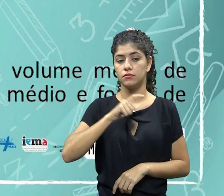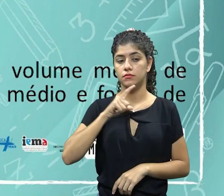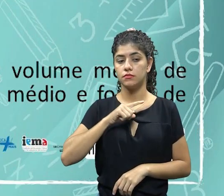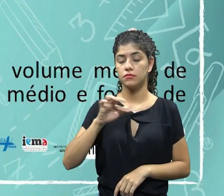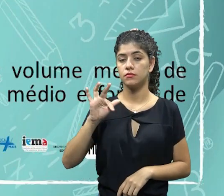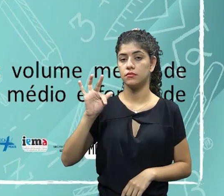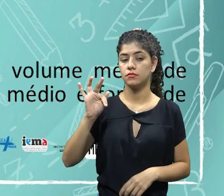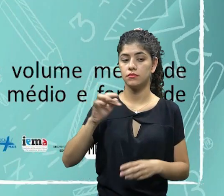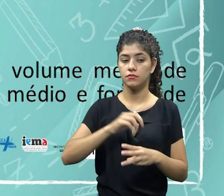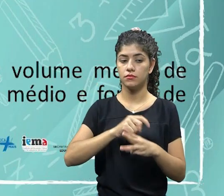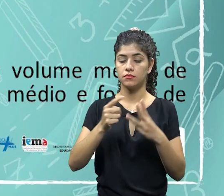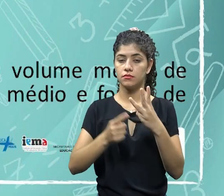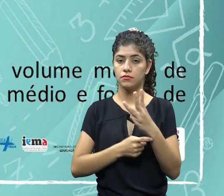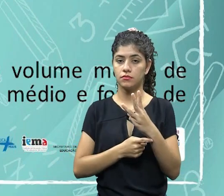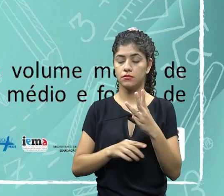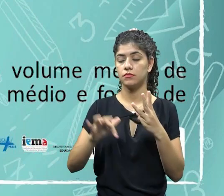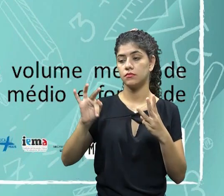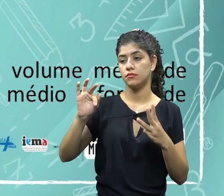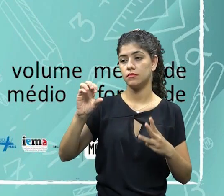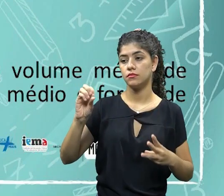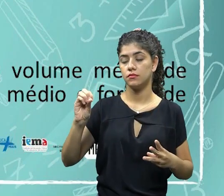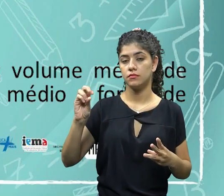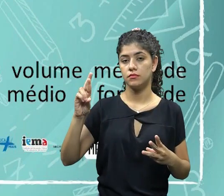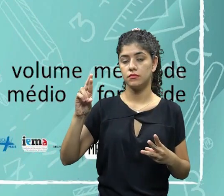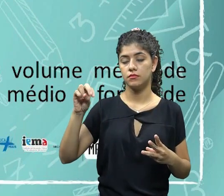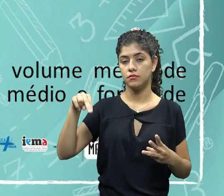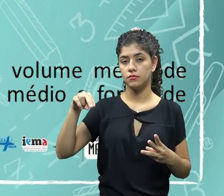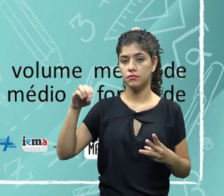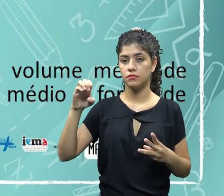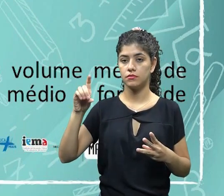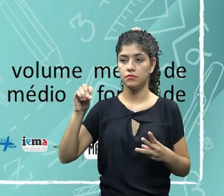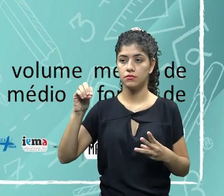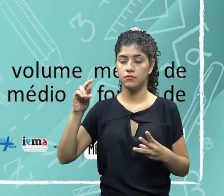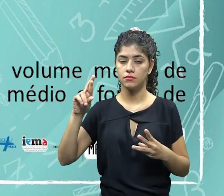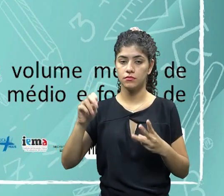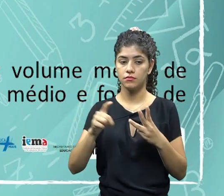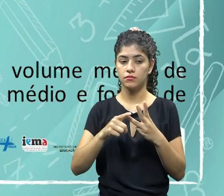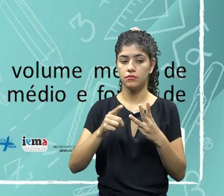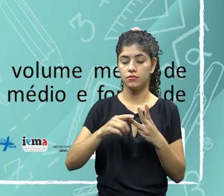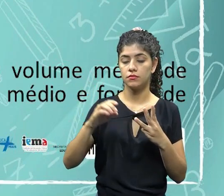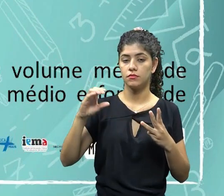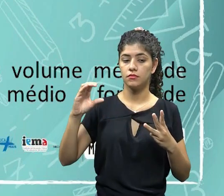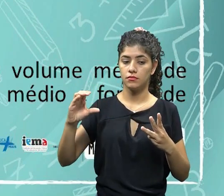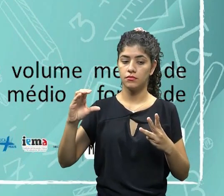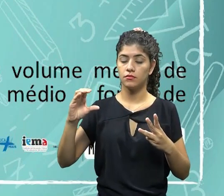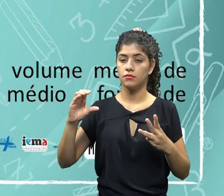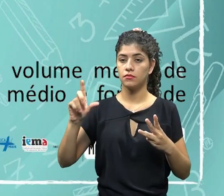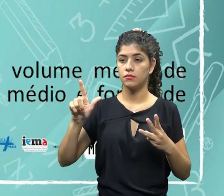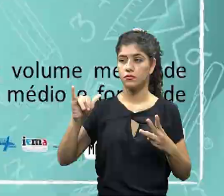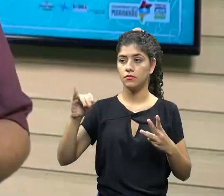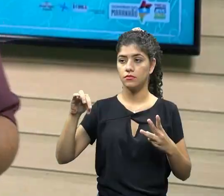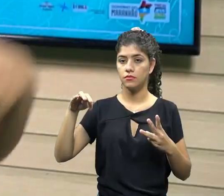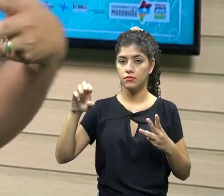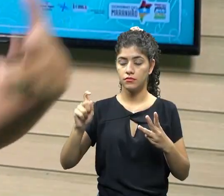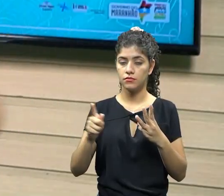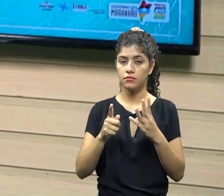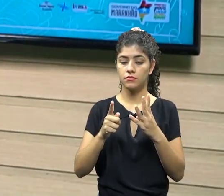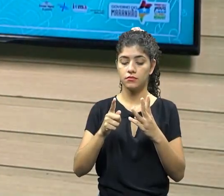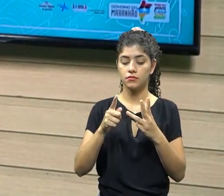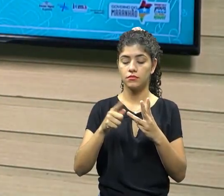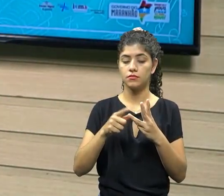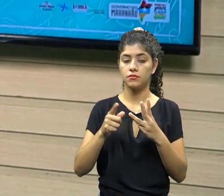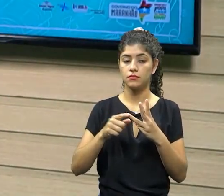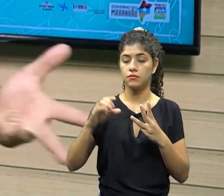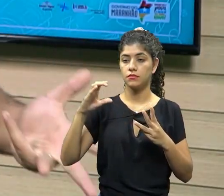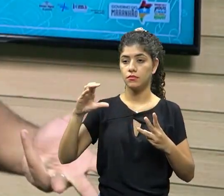aos fornecedores, ao cliente e também aos concorrentes, tá bom? Aí você pergunta, mas o